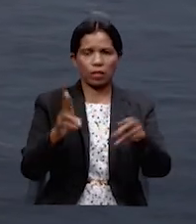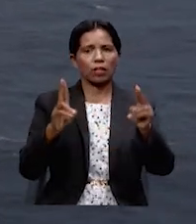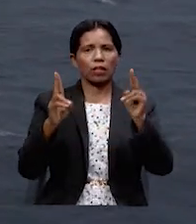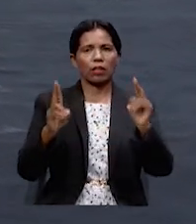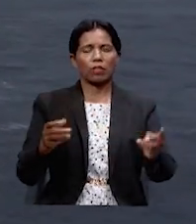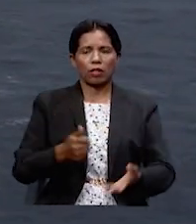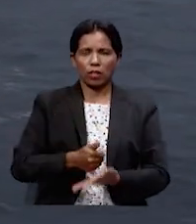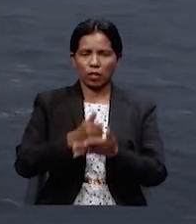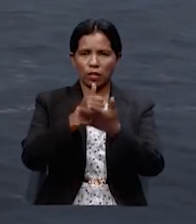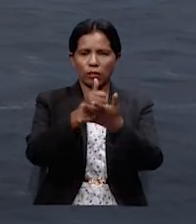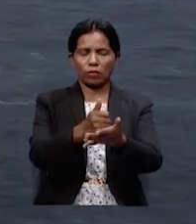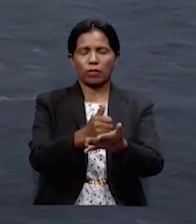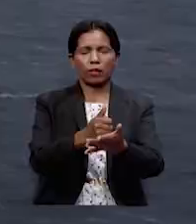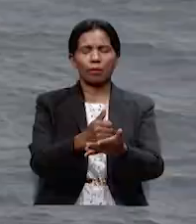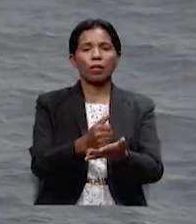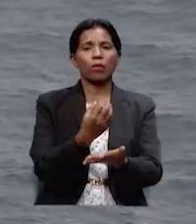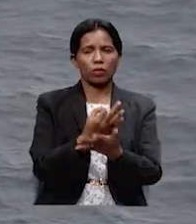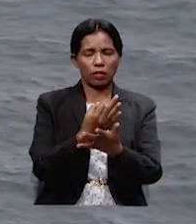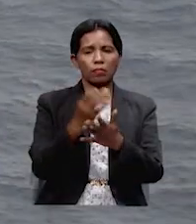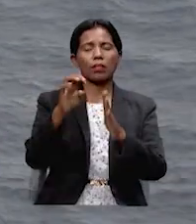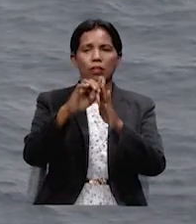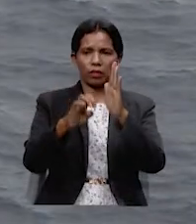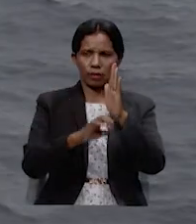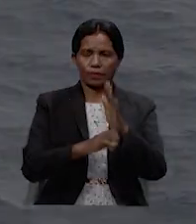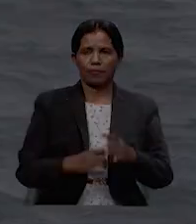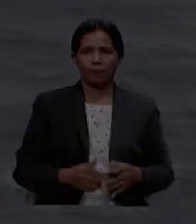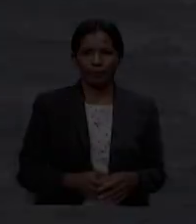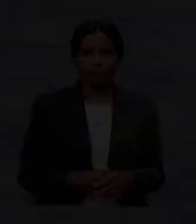lalais hori sustenta máquina estado Celina Lopes, bem-vinda Ximenes, Jemen.